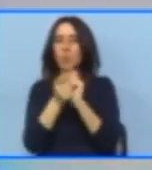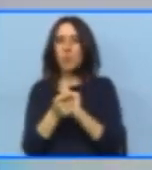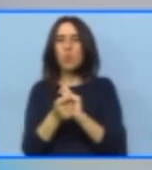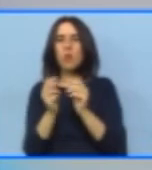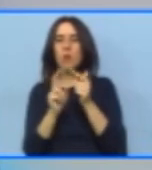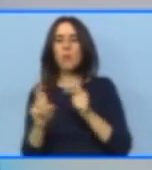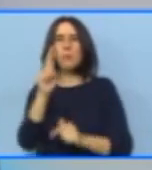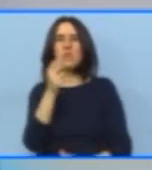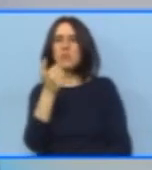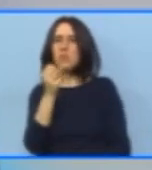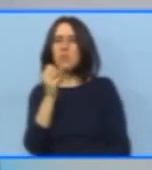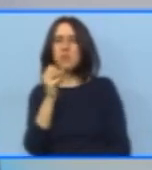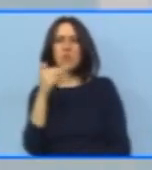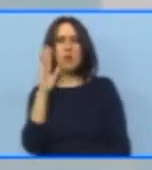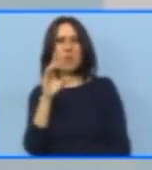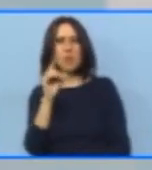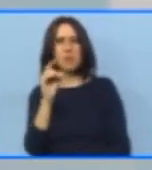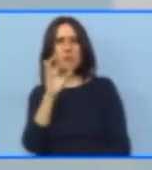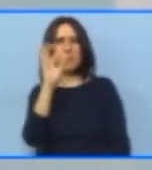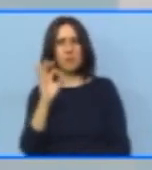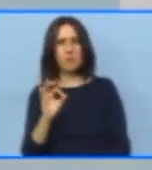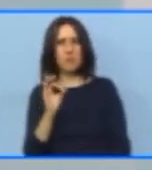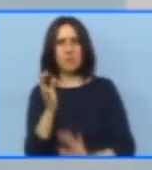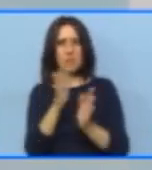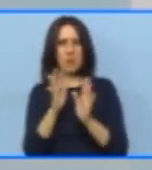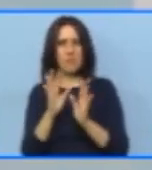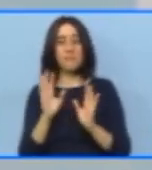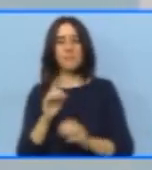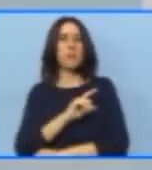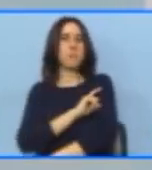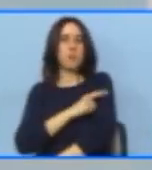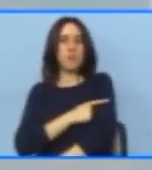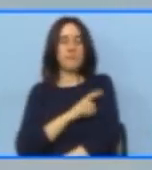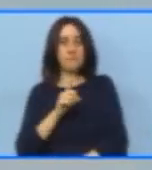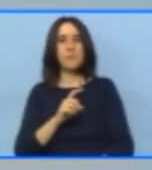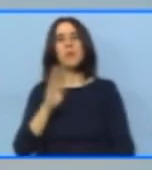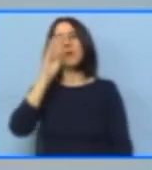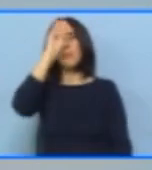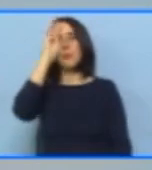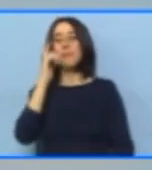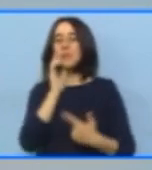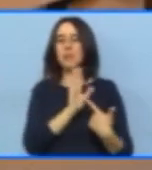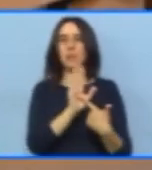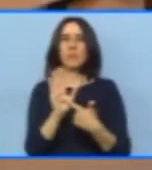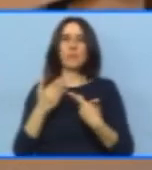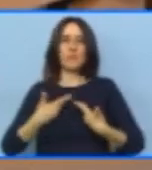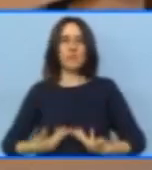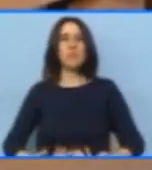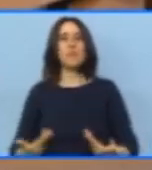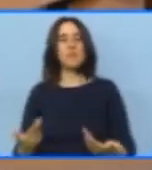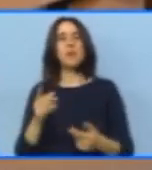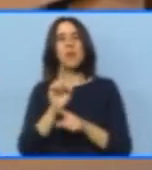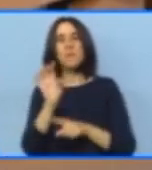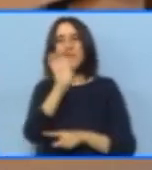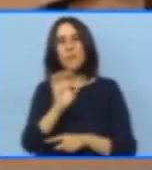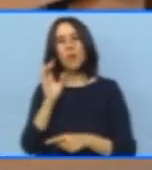de 60%. Portanto, este poder de o Papa, com o seu exemplo, com a sua forma de mostrar